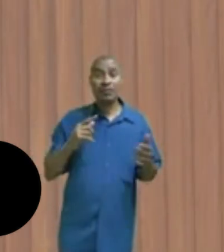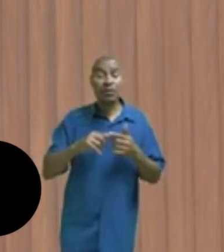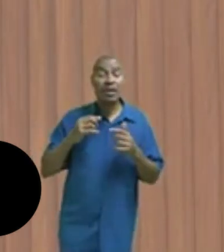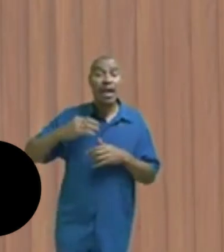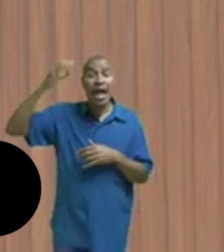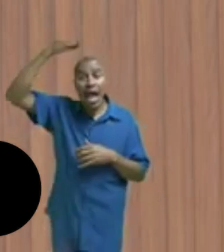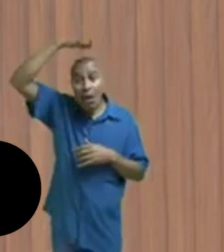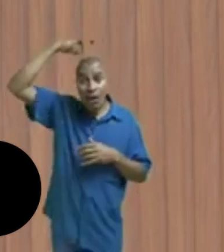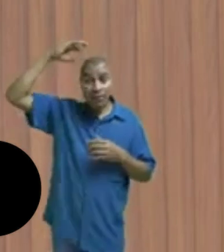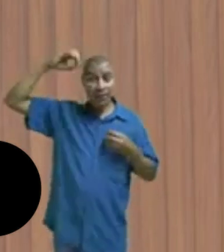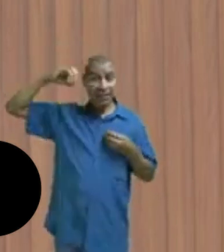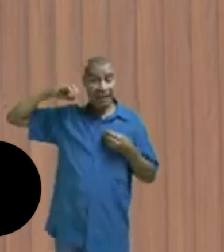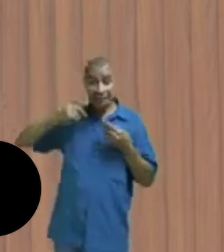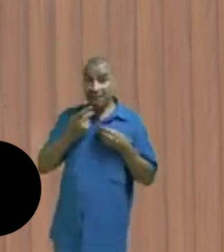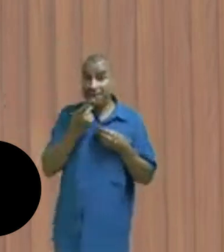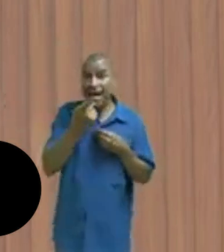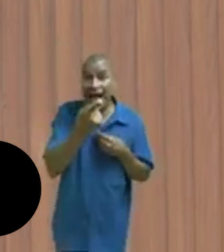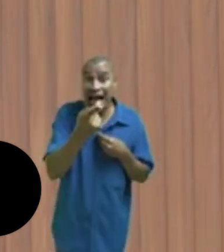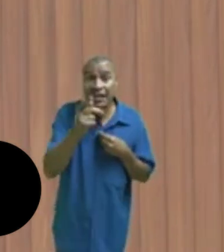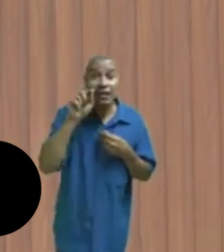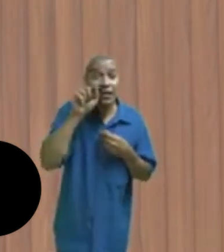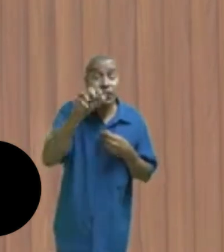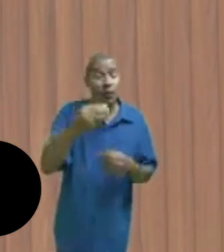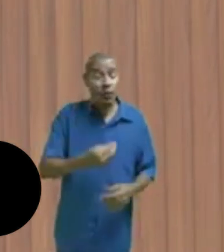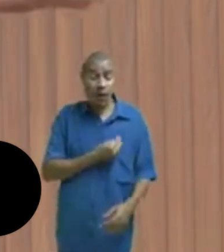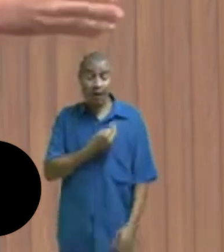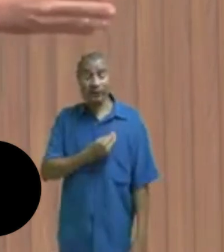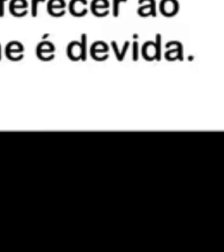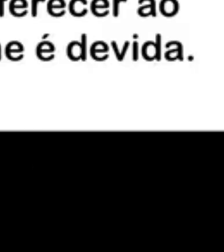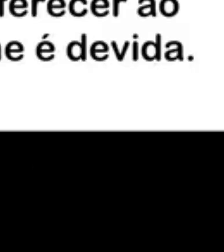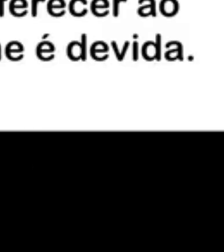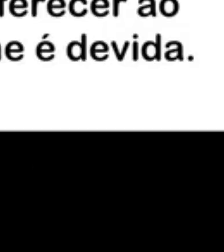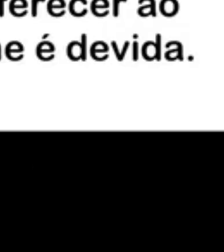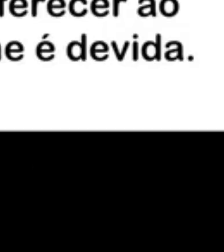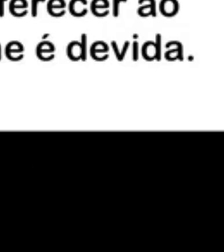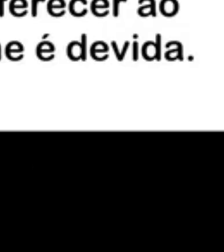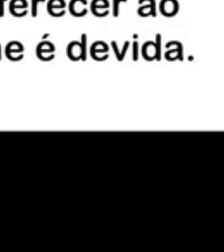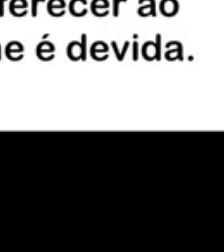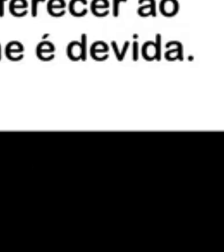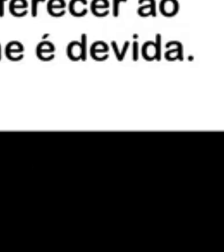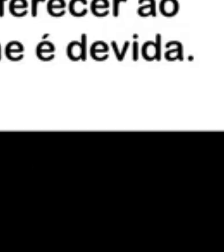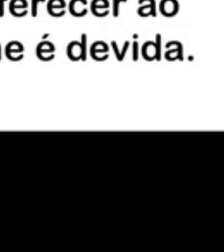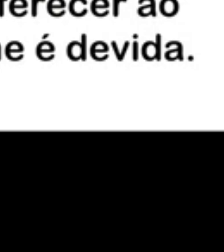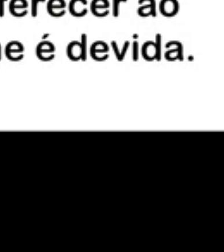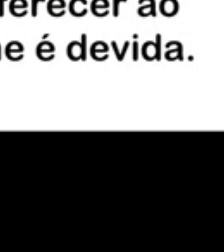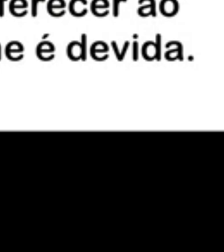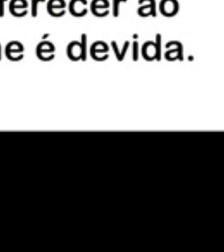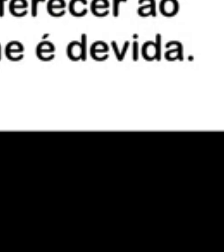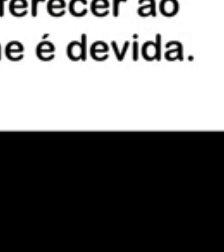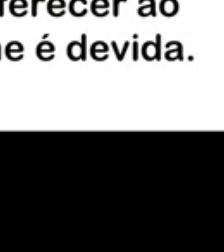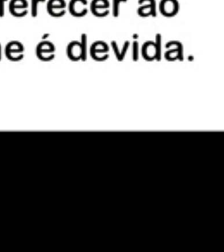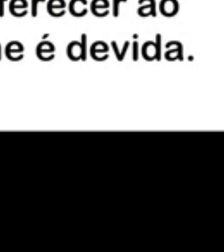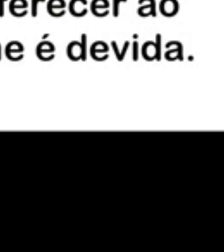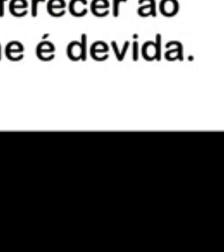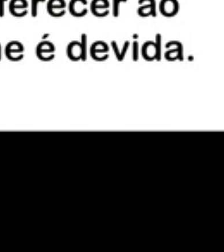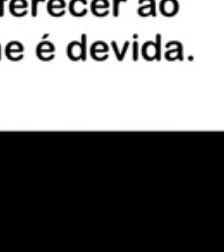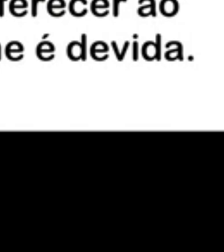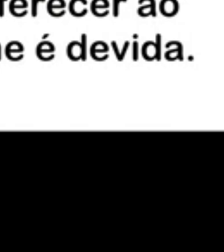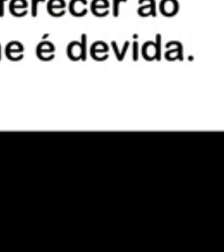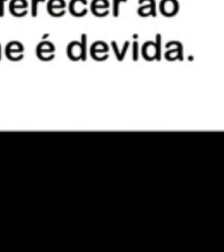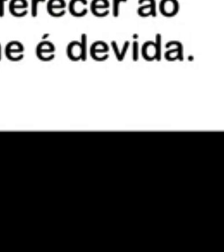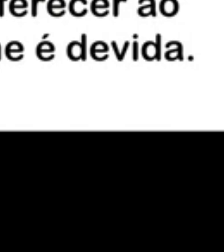Espírito de Deus que fala através de você, e testemunha com o nosso coração, e testifica no